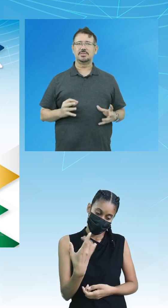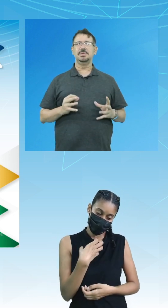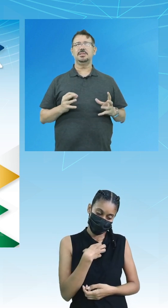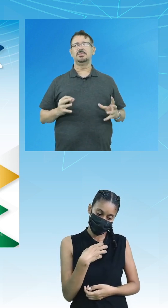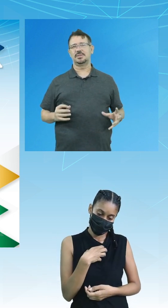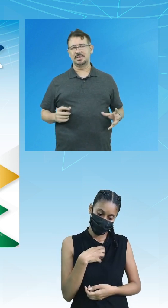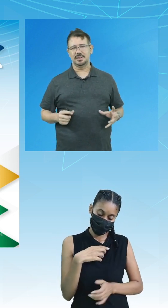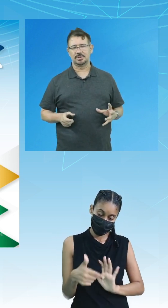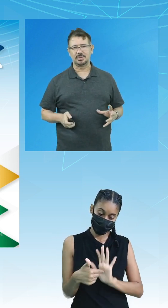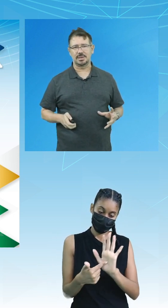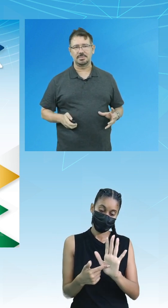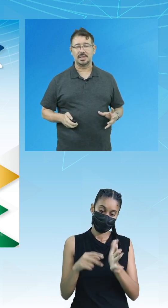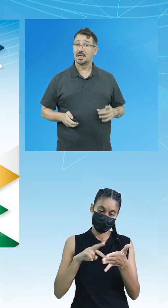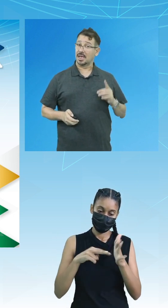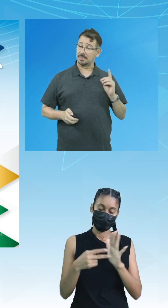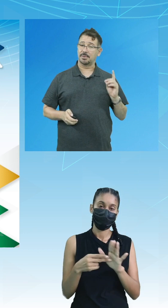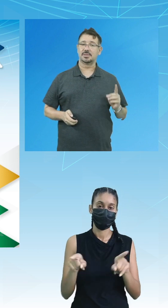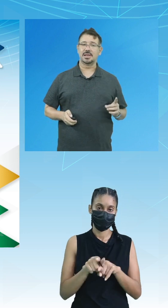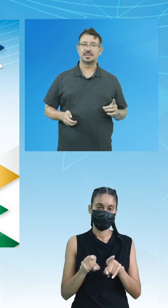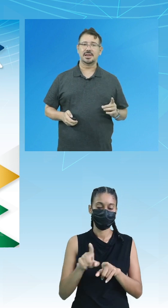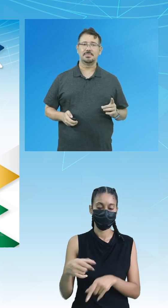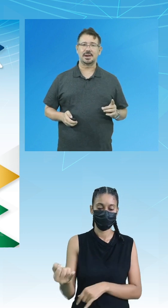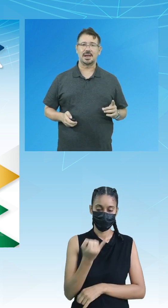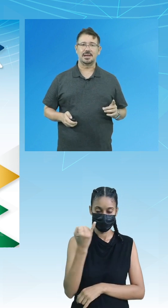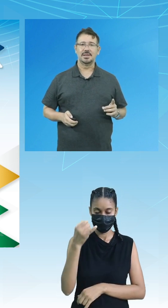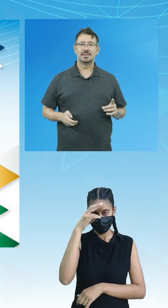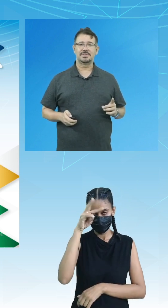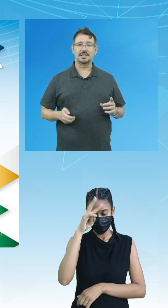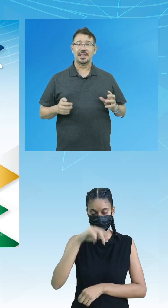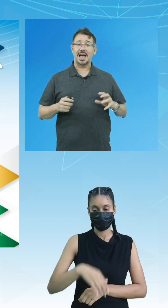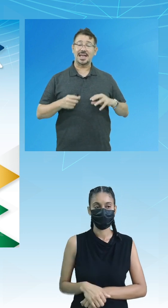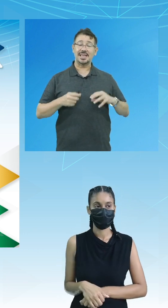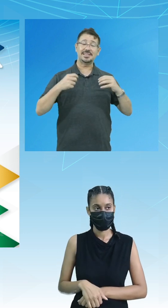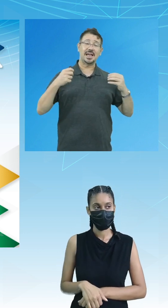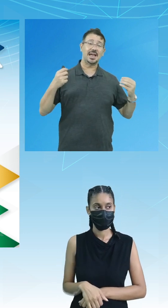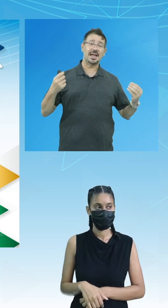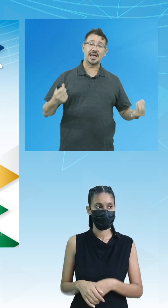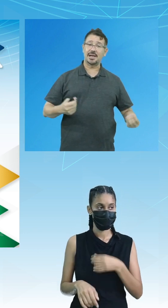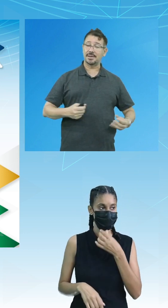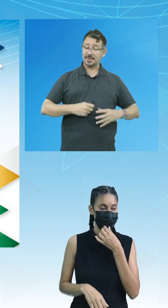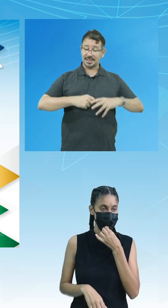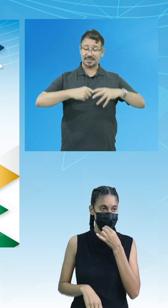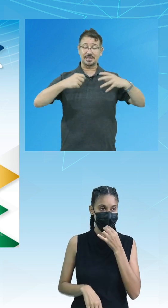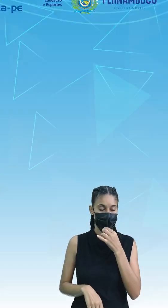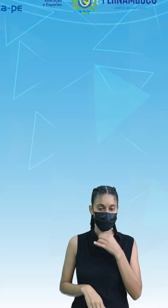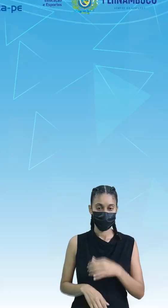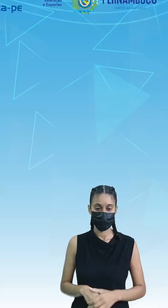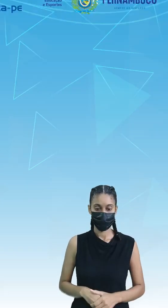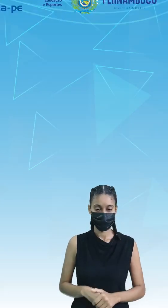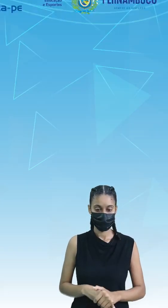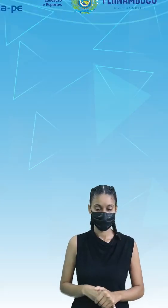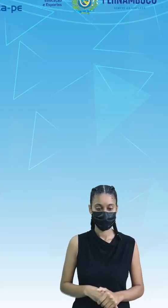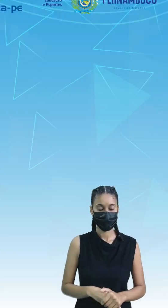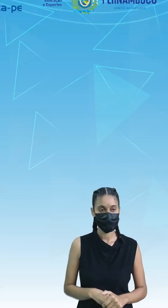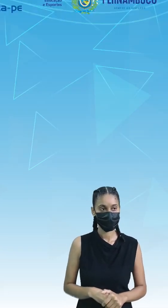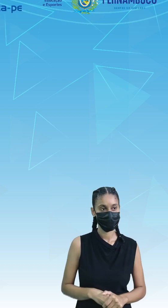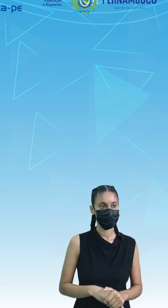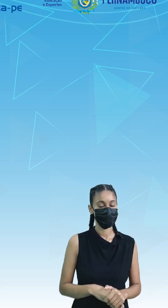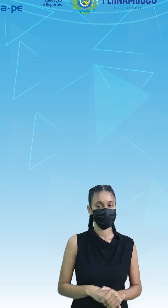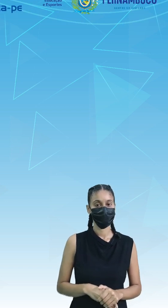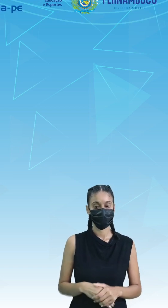ele transmite um sentido também. É importante lembrar, certo? A intencionalidade,